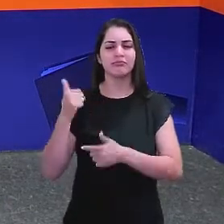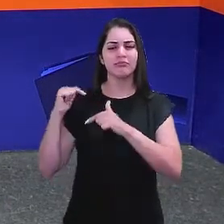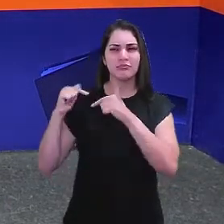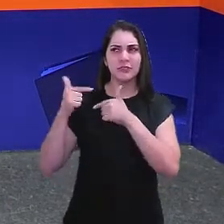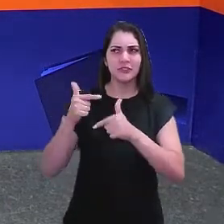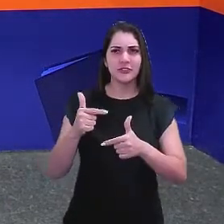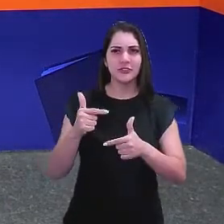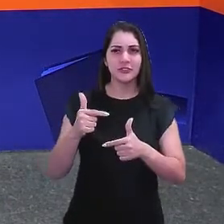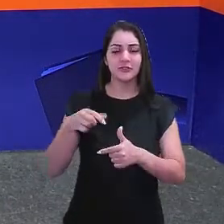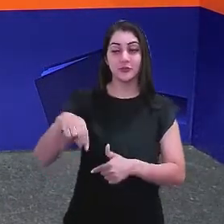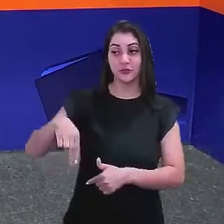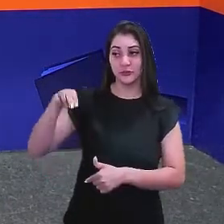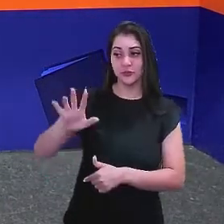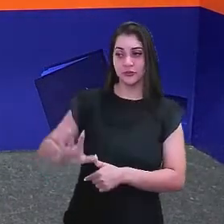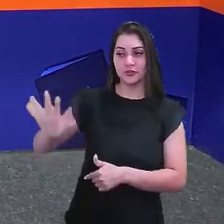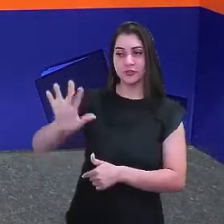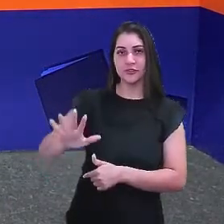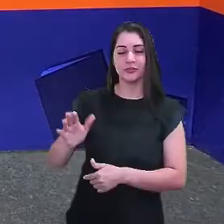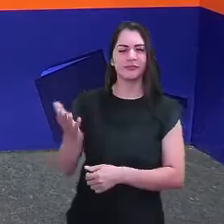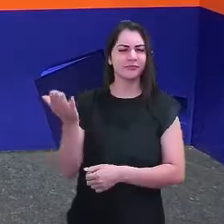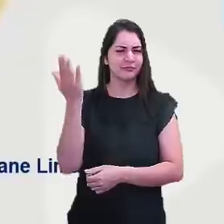nordestinas, desculpem. Então vamos lá?